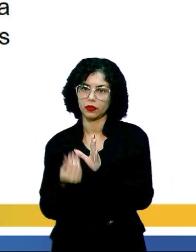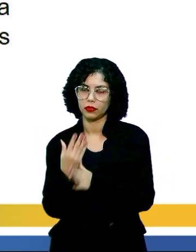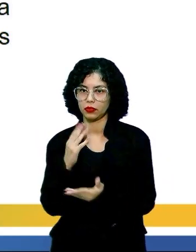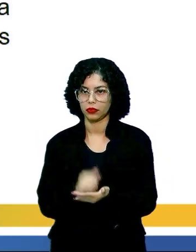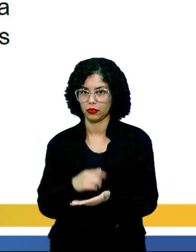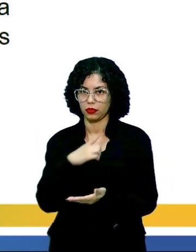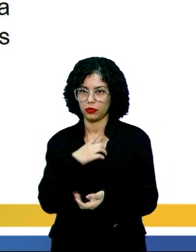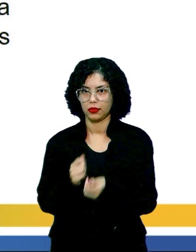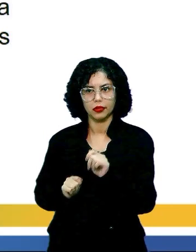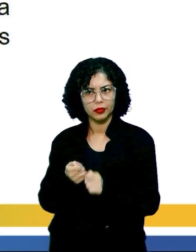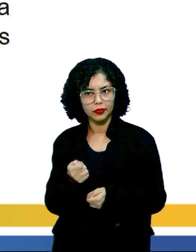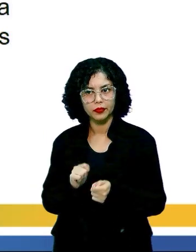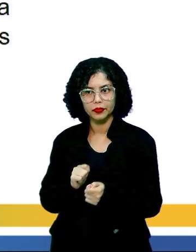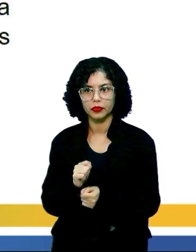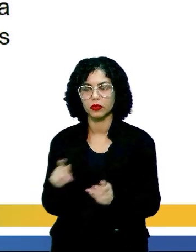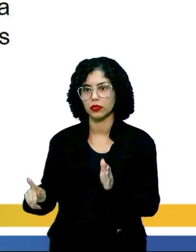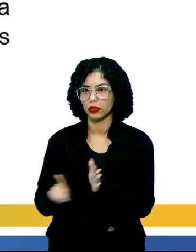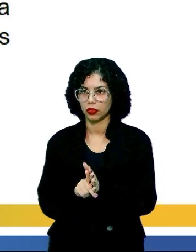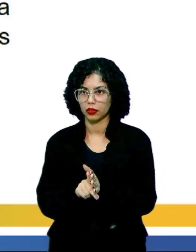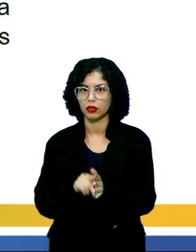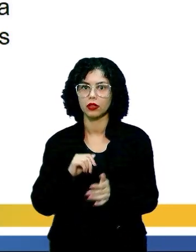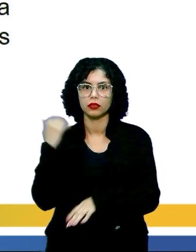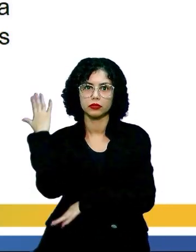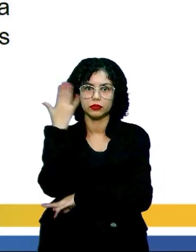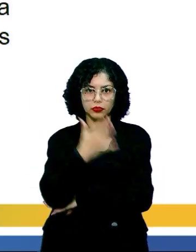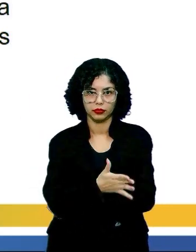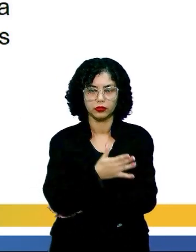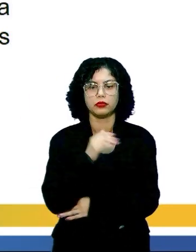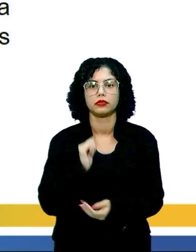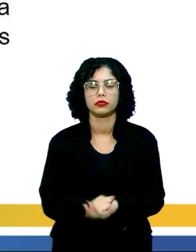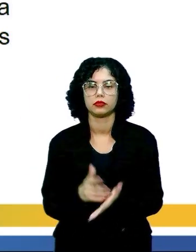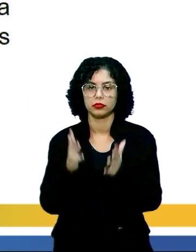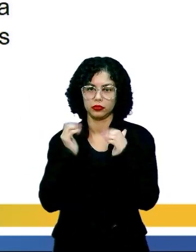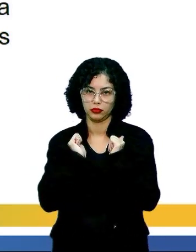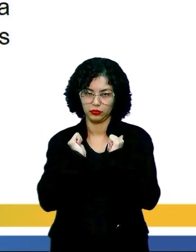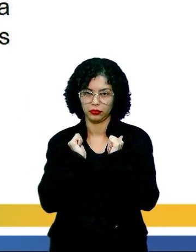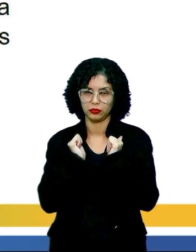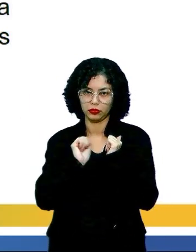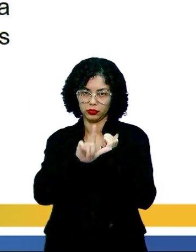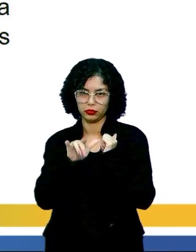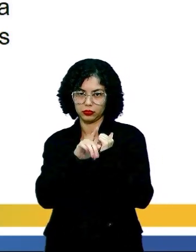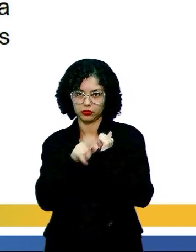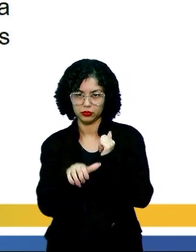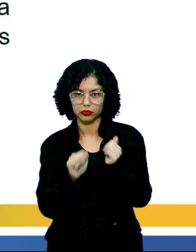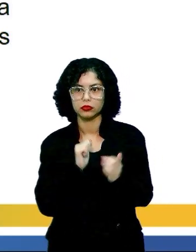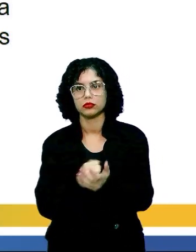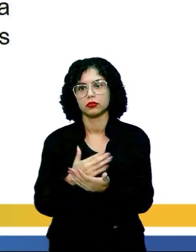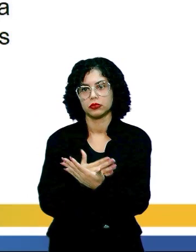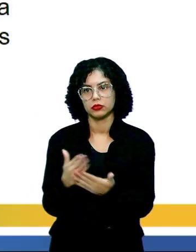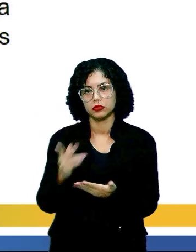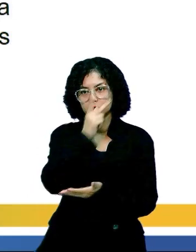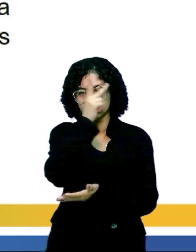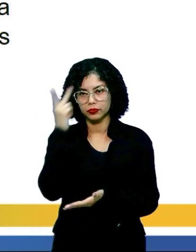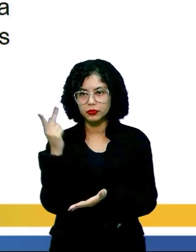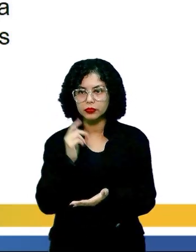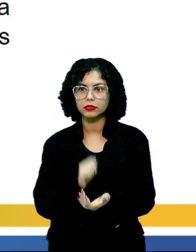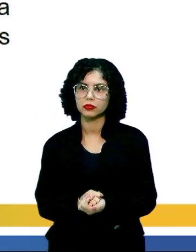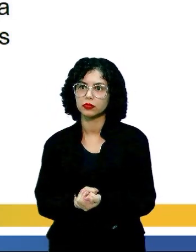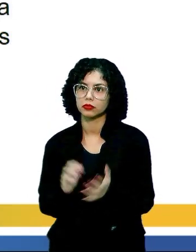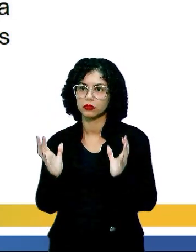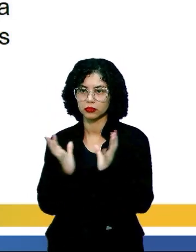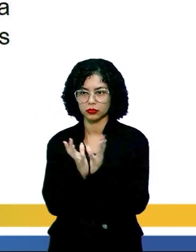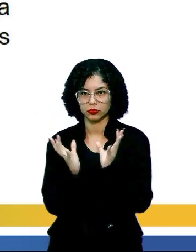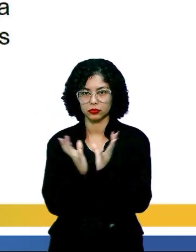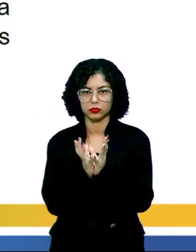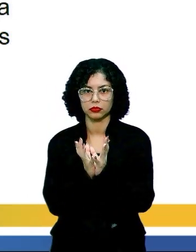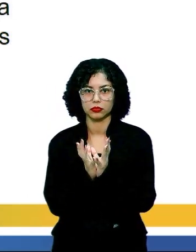da produção no que tange ao controle sobre o próprio esforço e do direito ao repouso e ao lazer a iniciativa